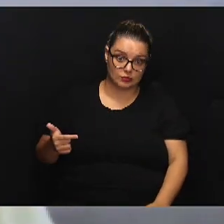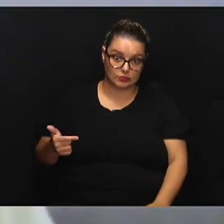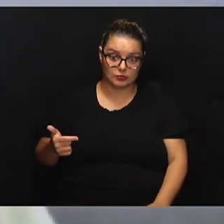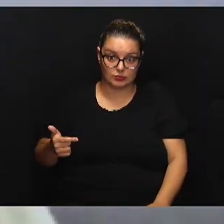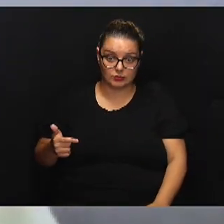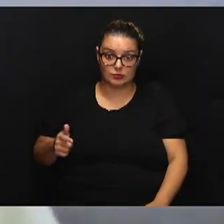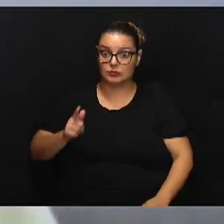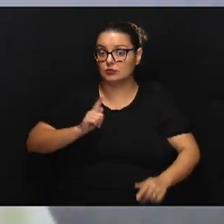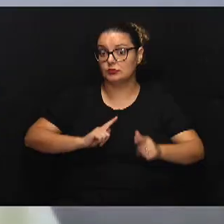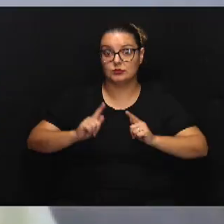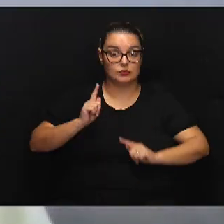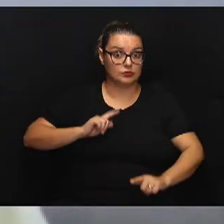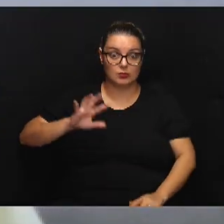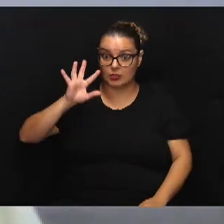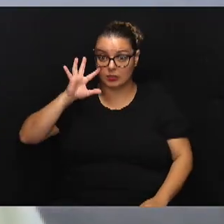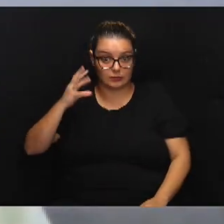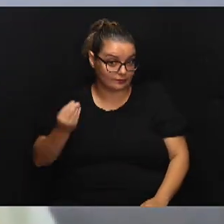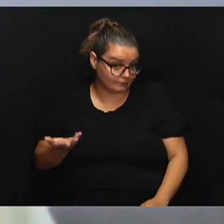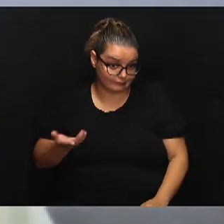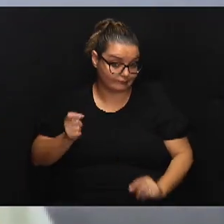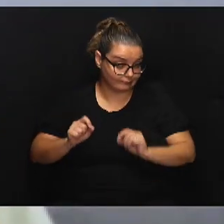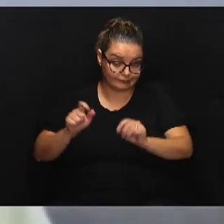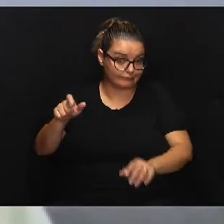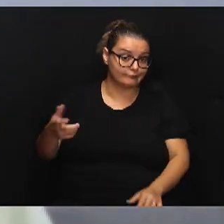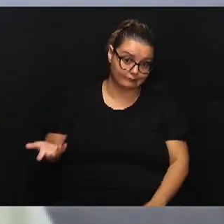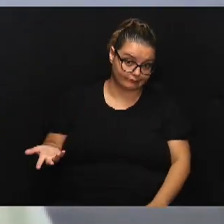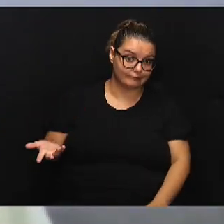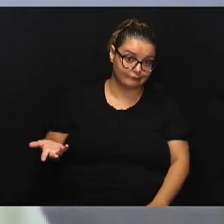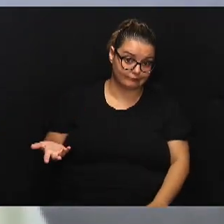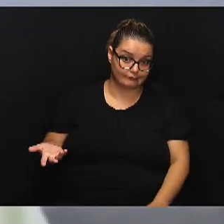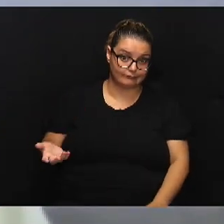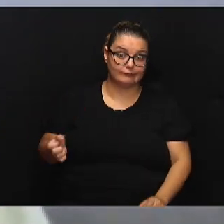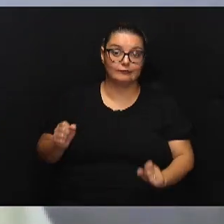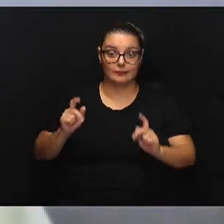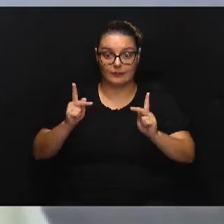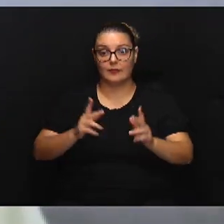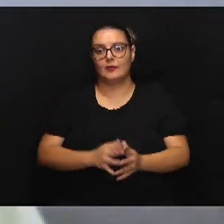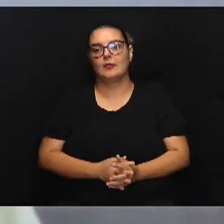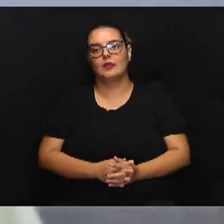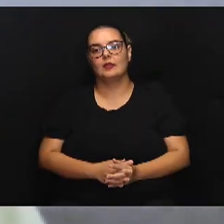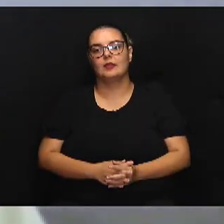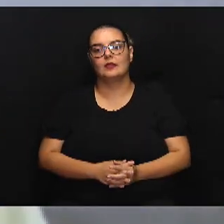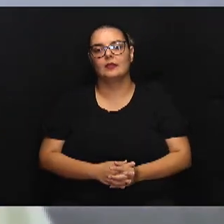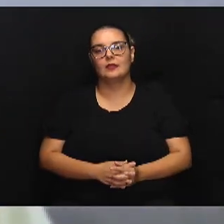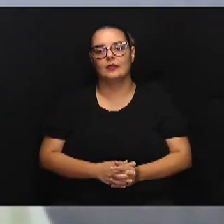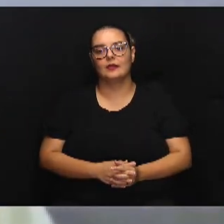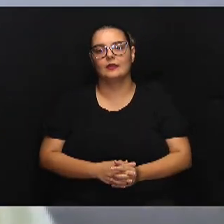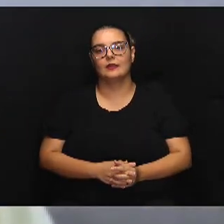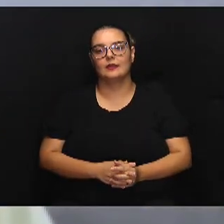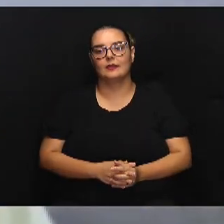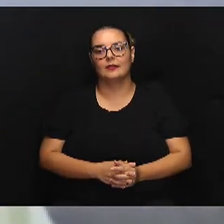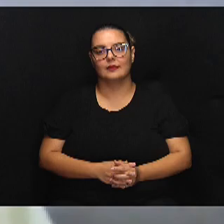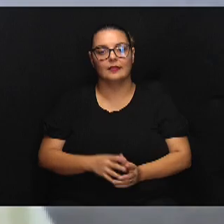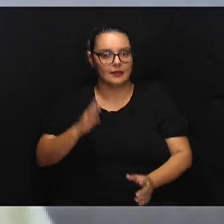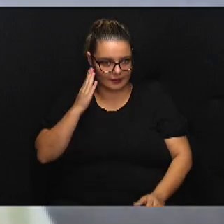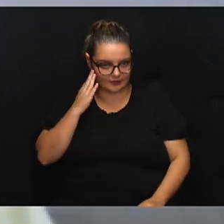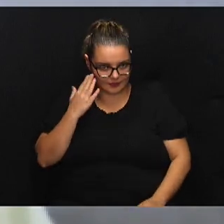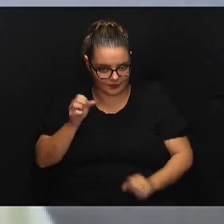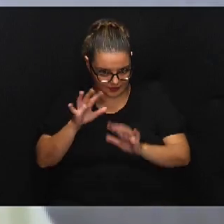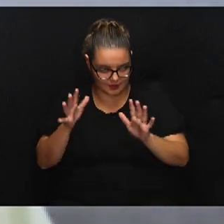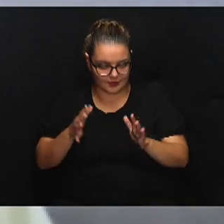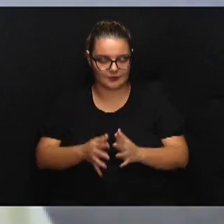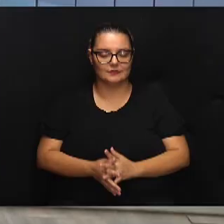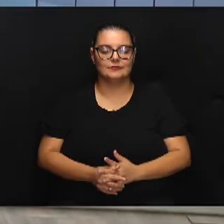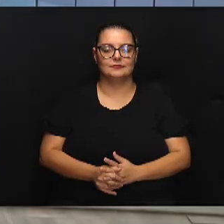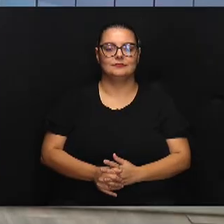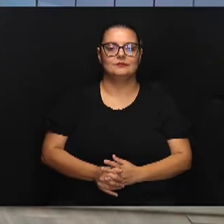gestores terem conhecimento de quem é esta pessoa. Tá bom? Será que eu fiz entender? Sim, até mesmo,